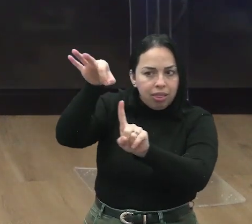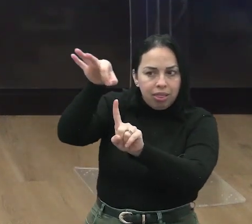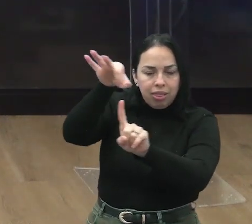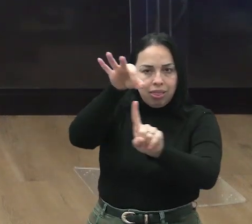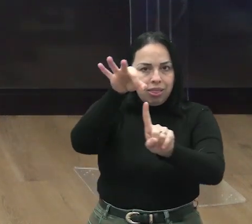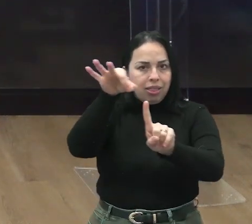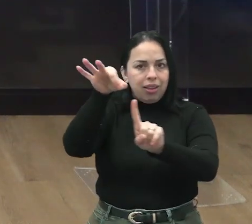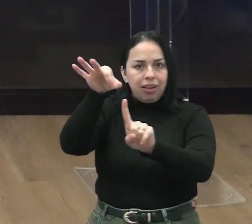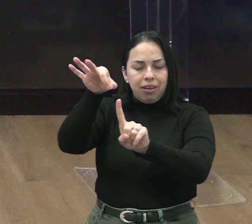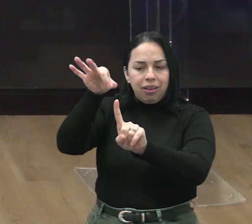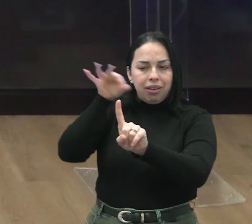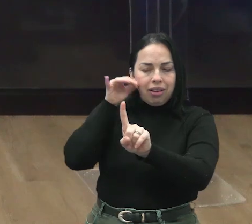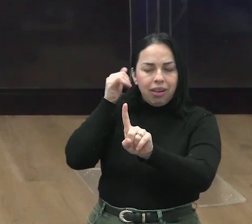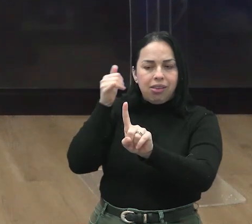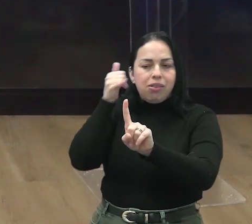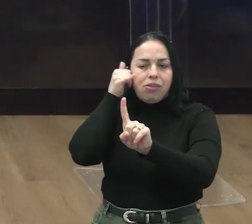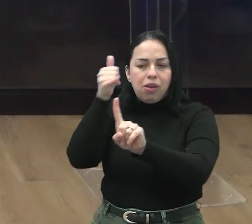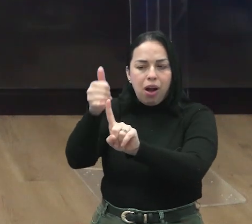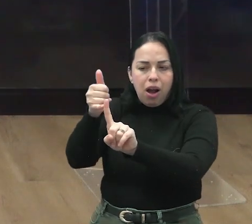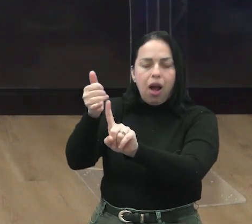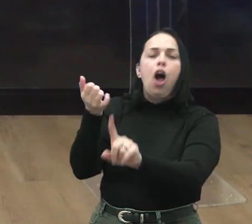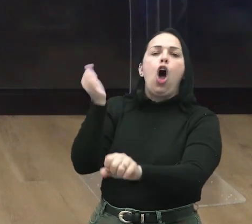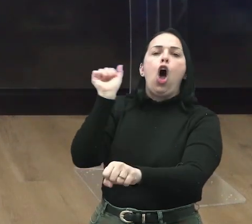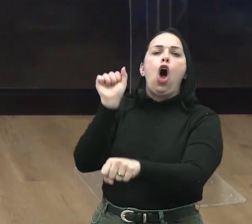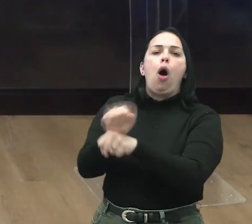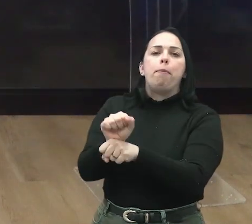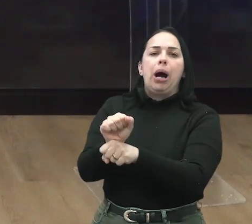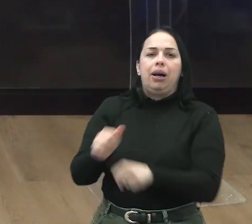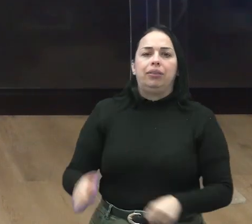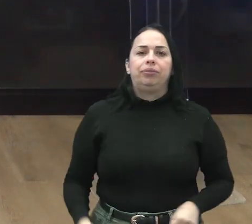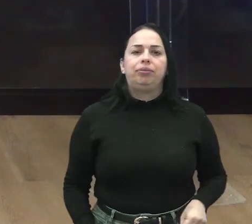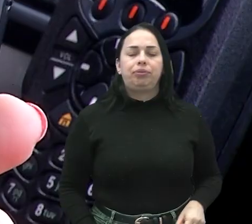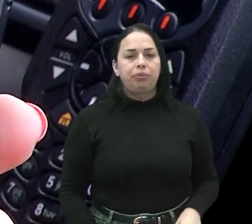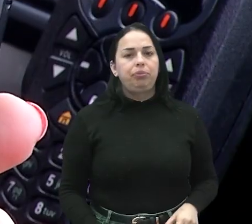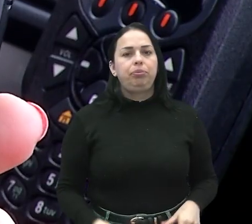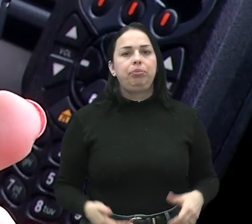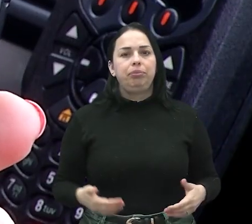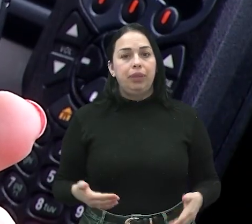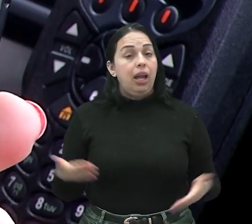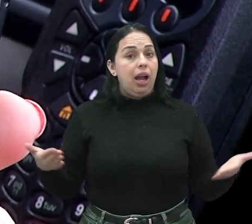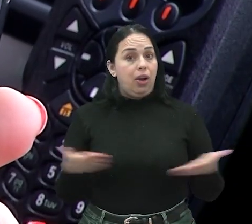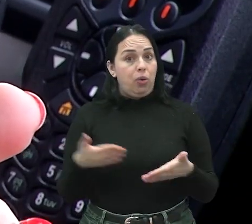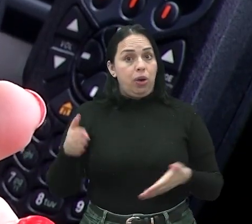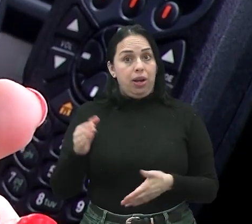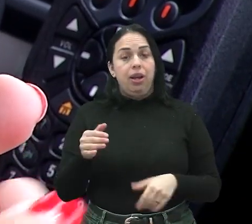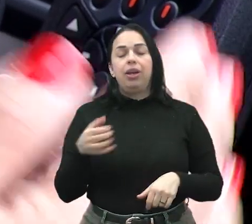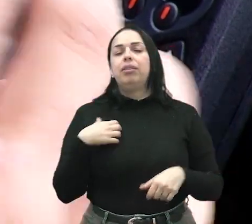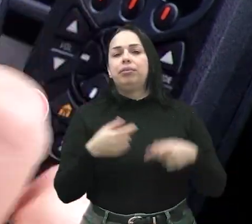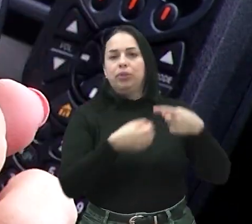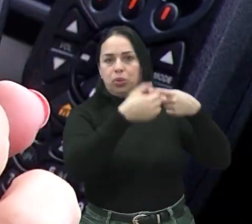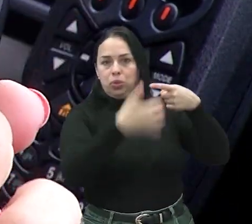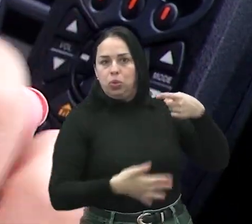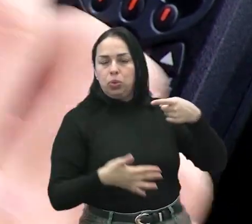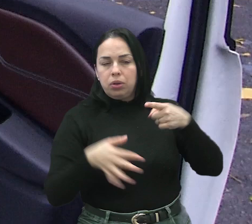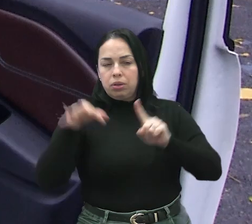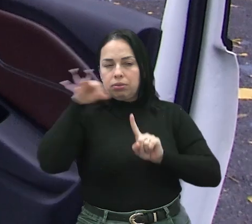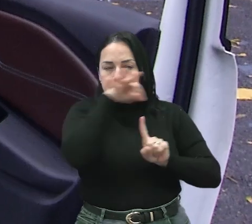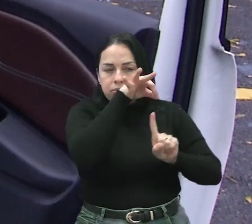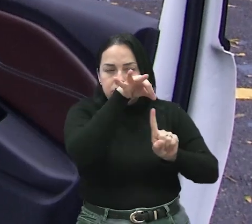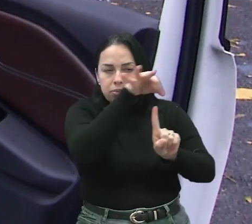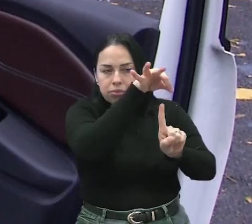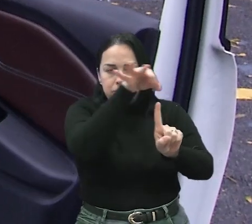bloquear remotamente os celulares roubados ou furtados. Com o novo aplicativo Google